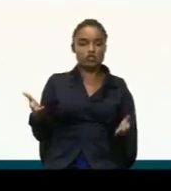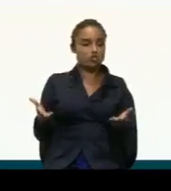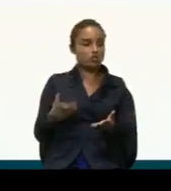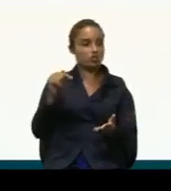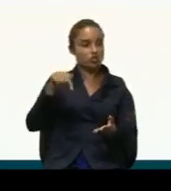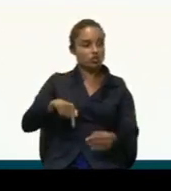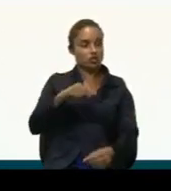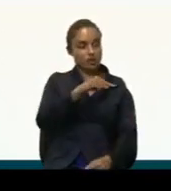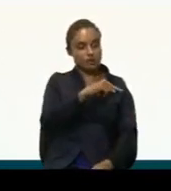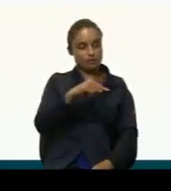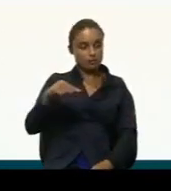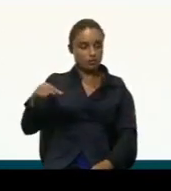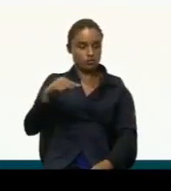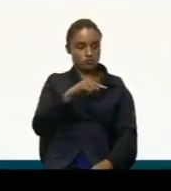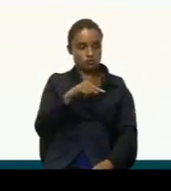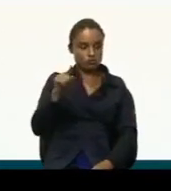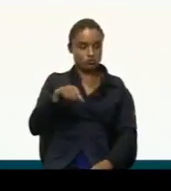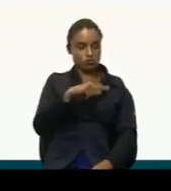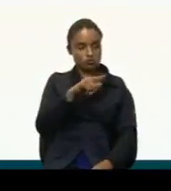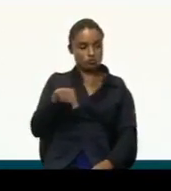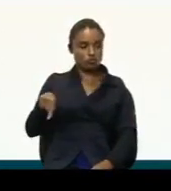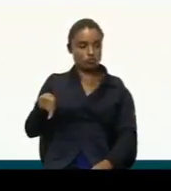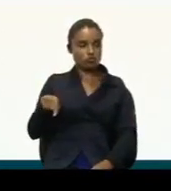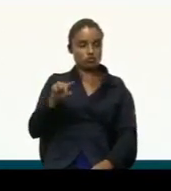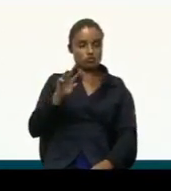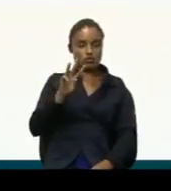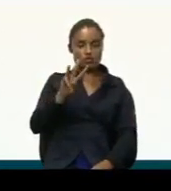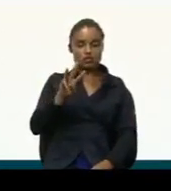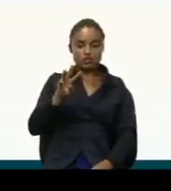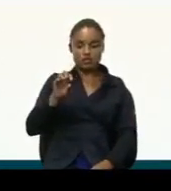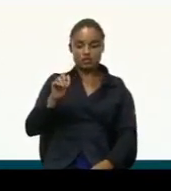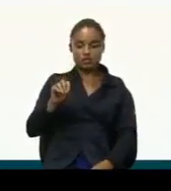com uma dimensão de 30